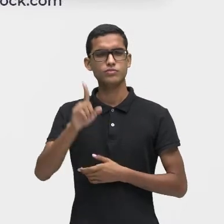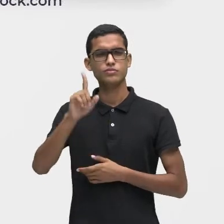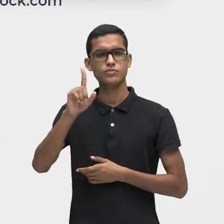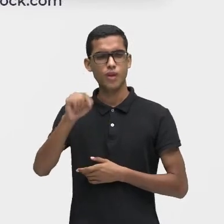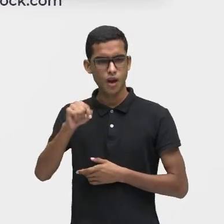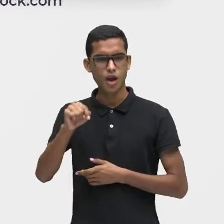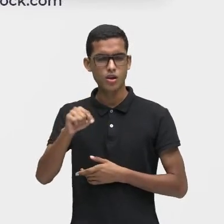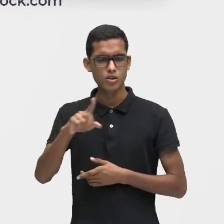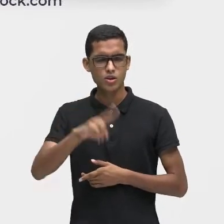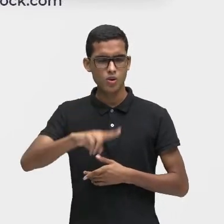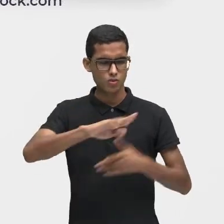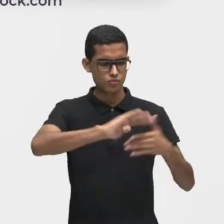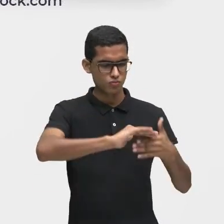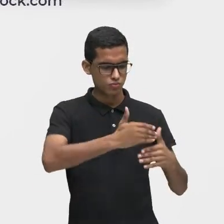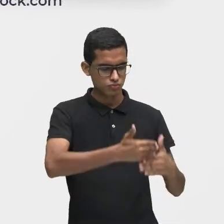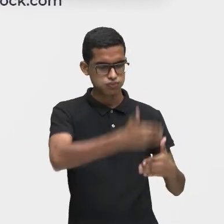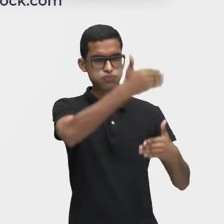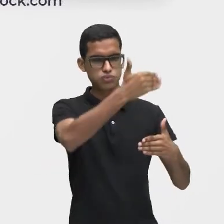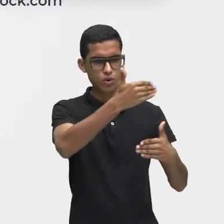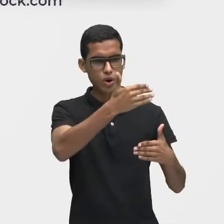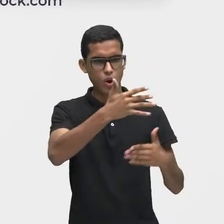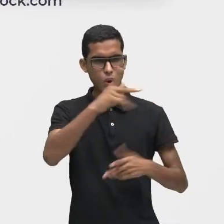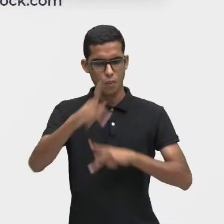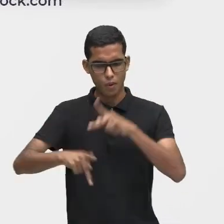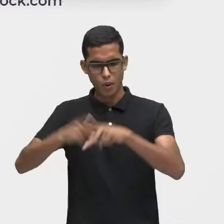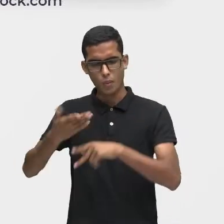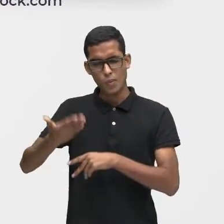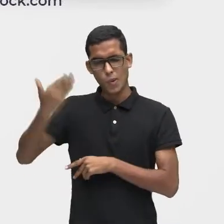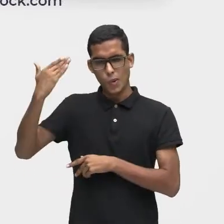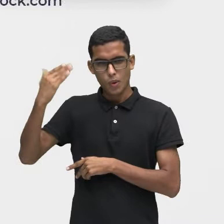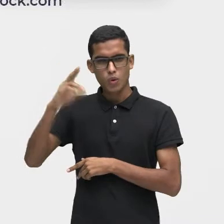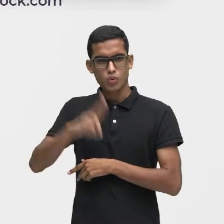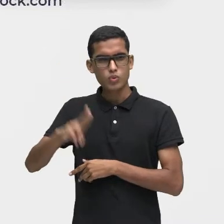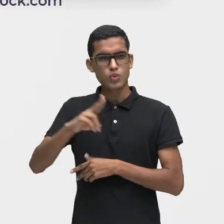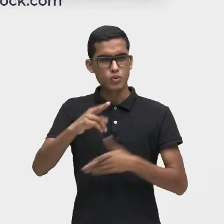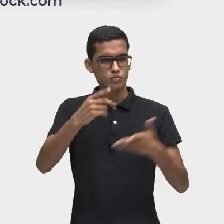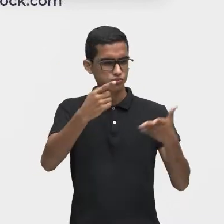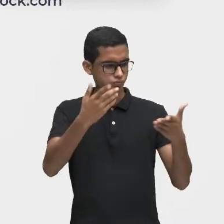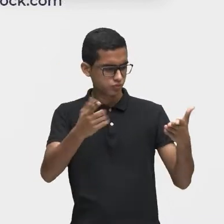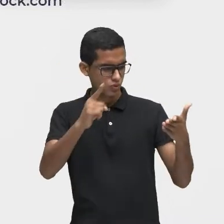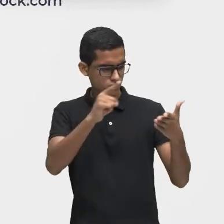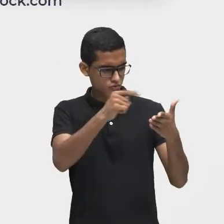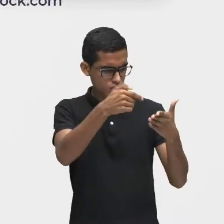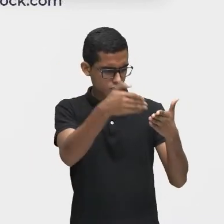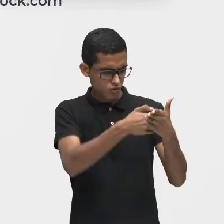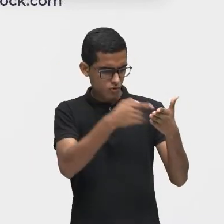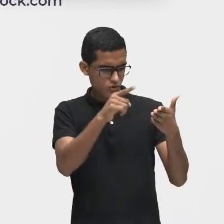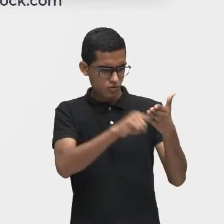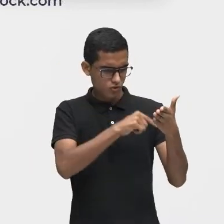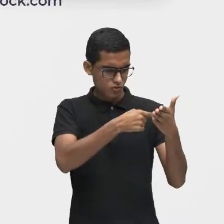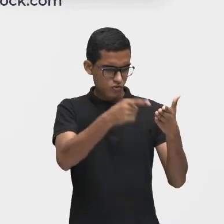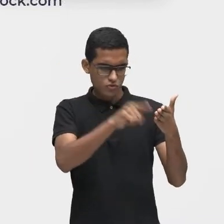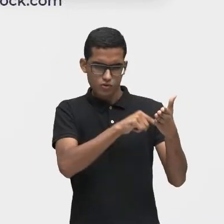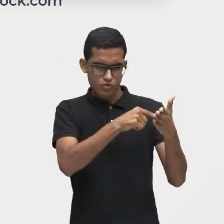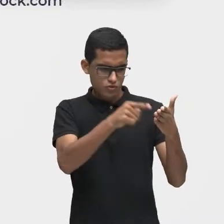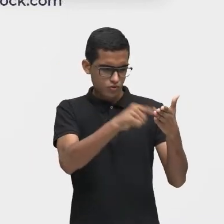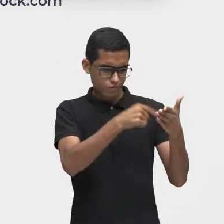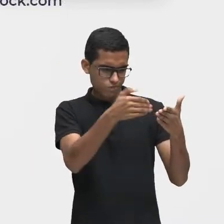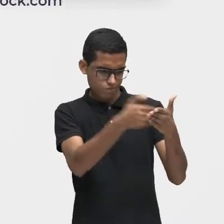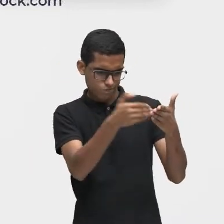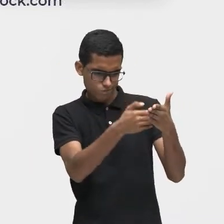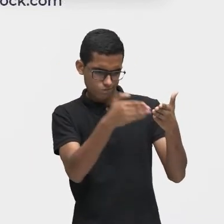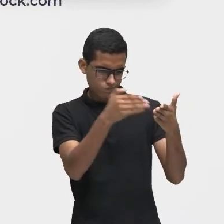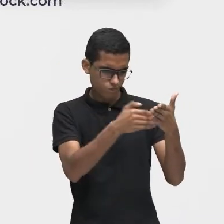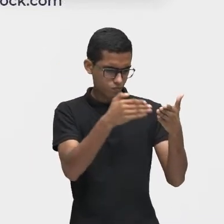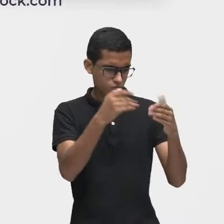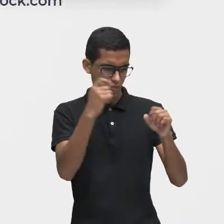os primitivos eles pegavam um objeto pontiagudo, raspavam a rocha e faziam os